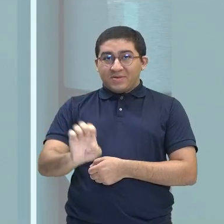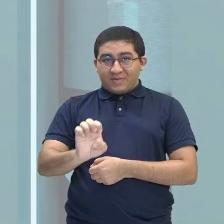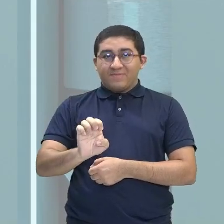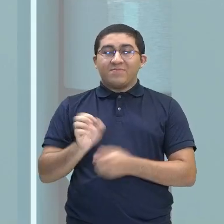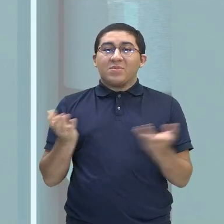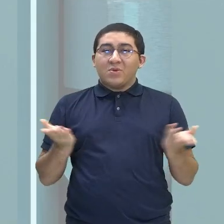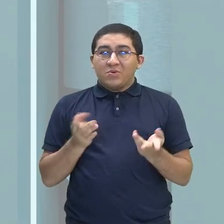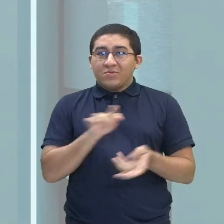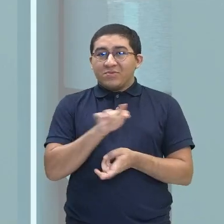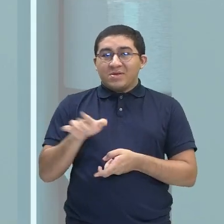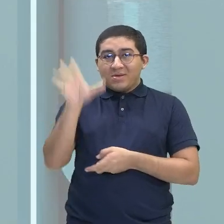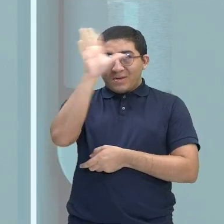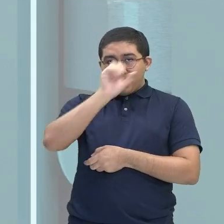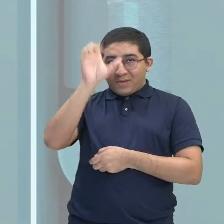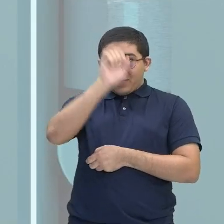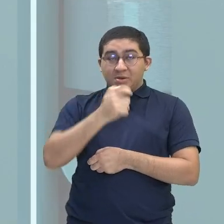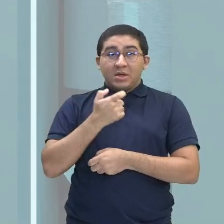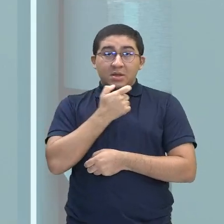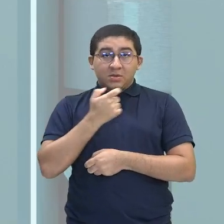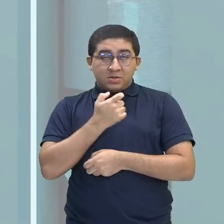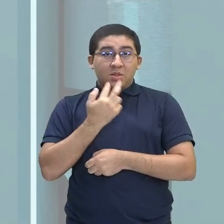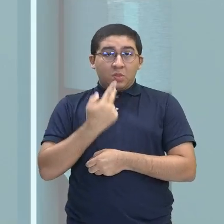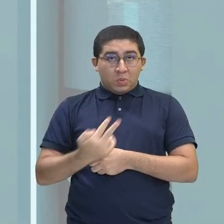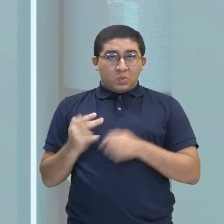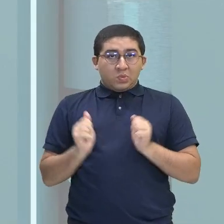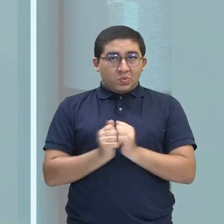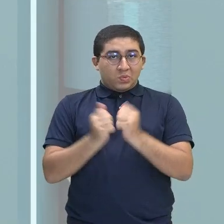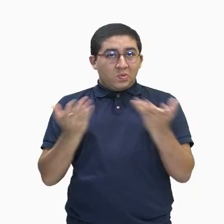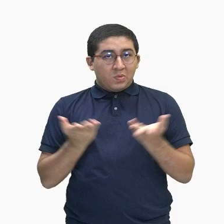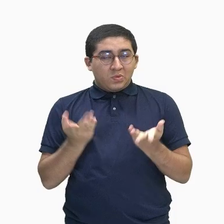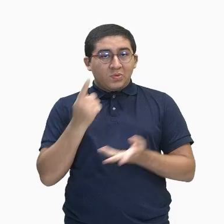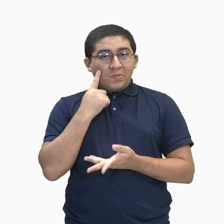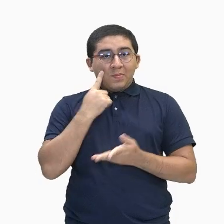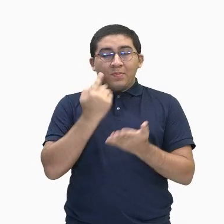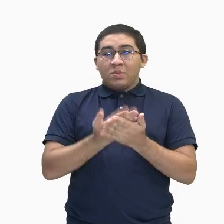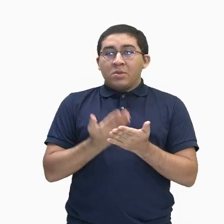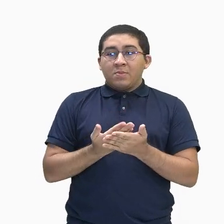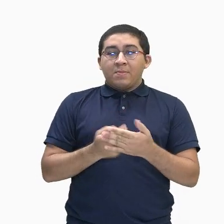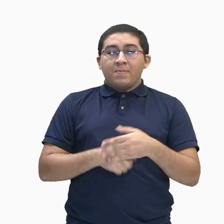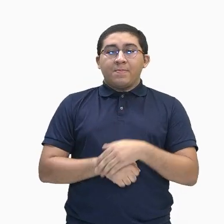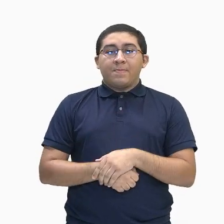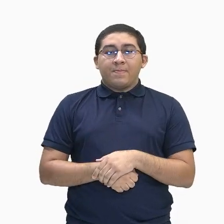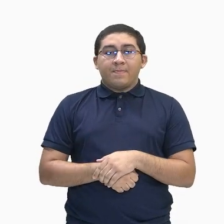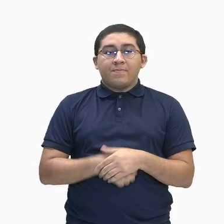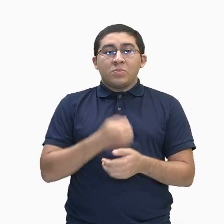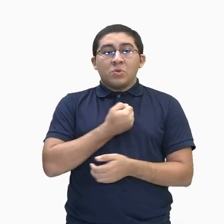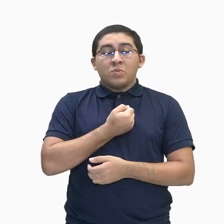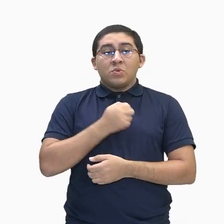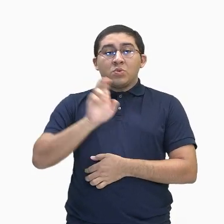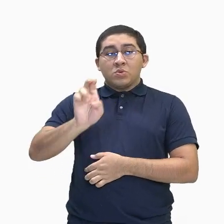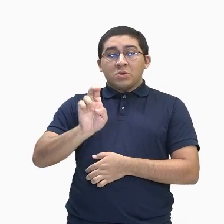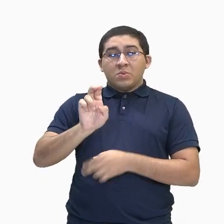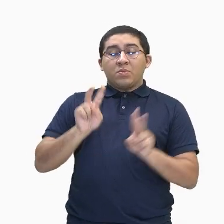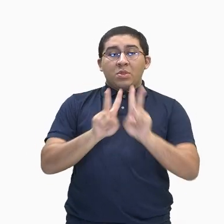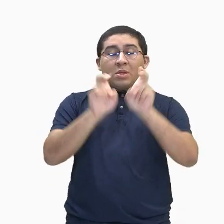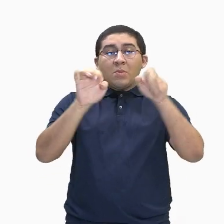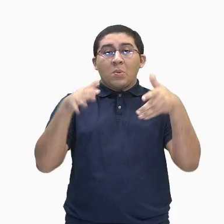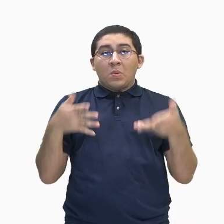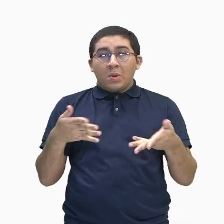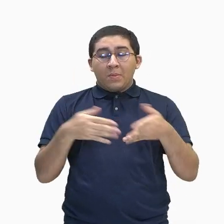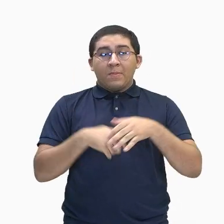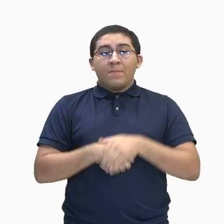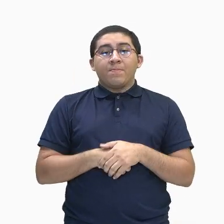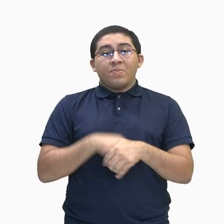vocês vão aprender inglês comigo. Acompanhem a aula do dia. É a aula 5, o objeto